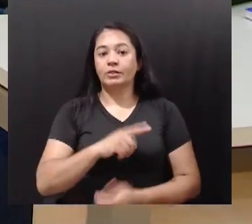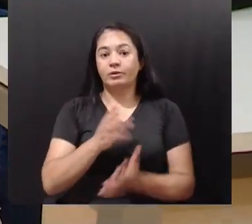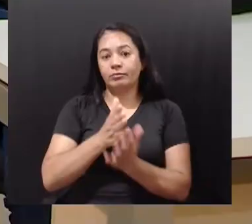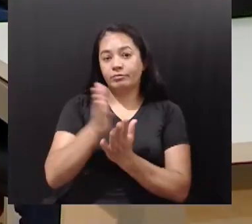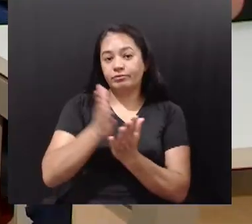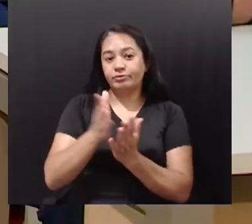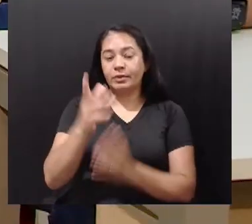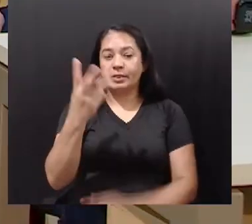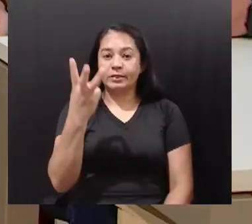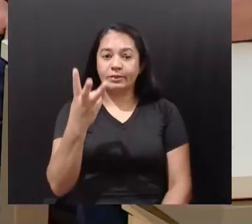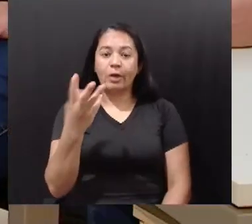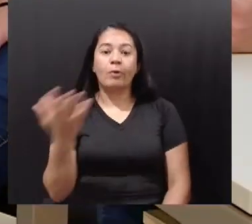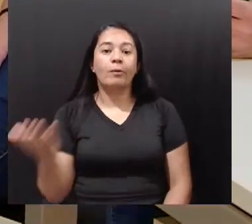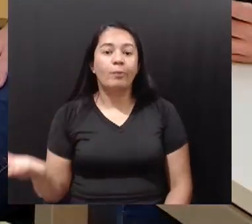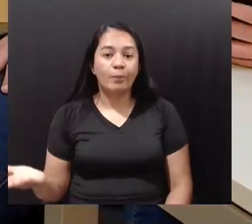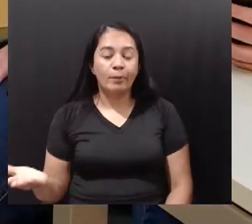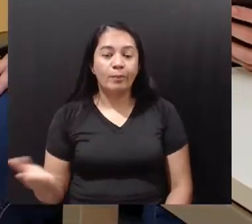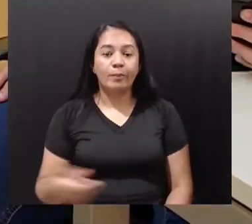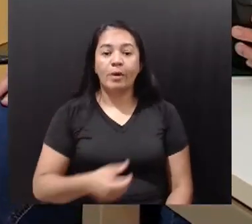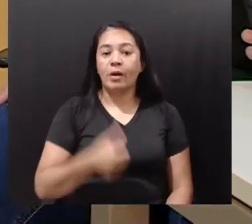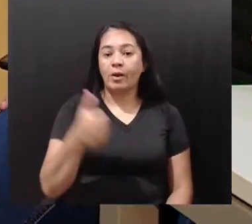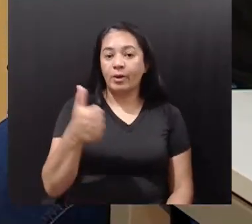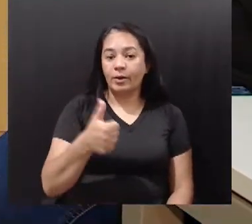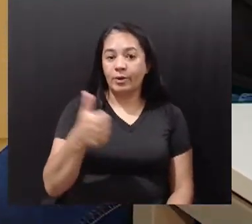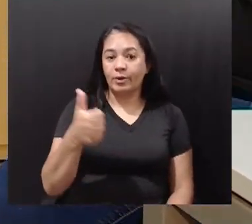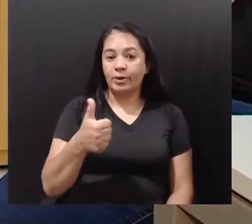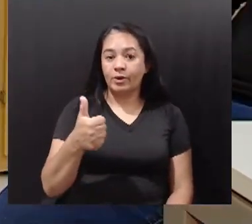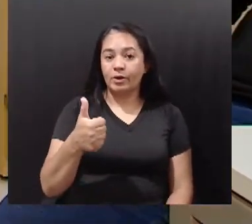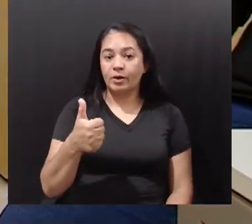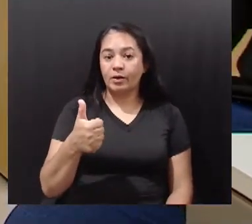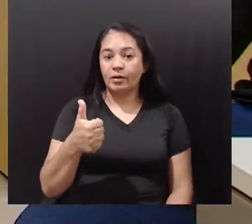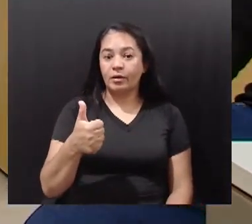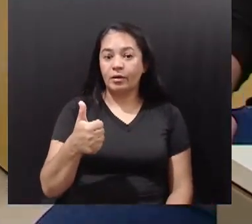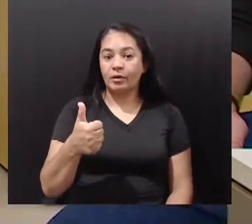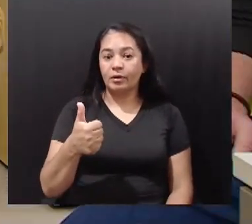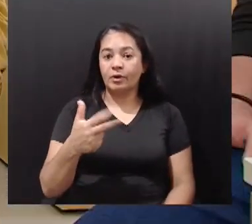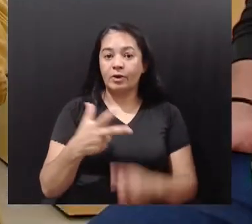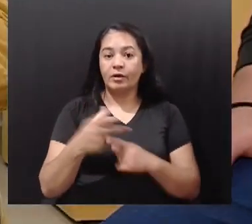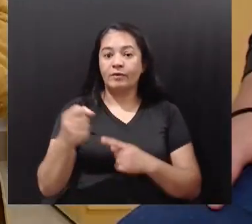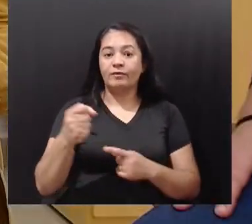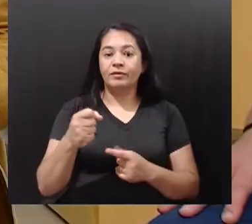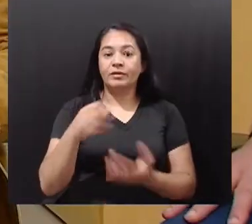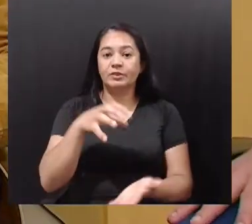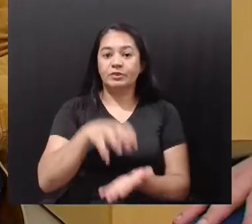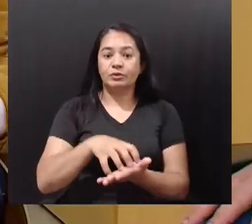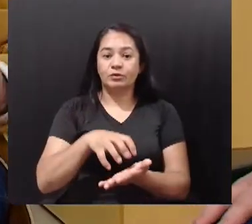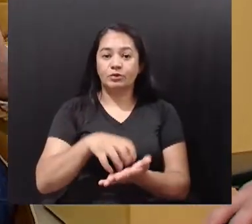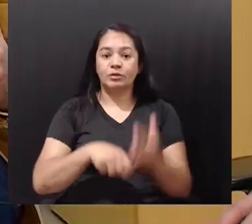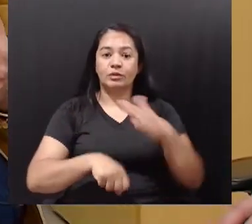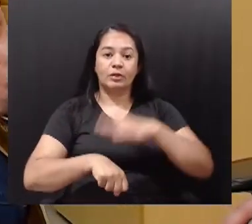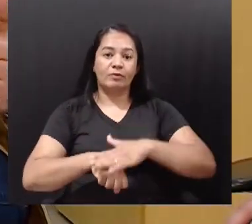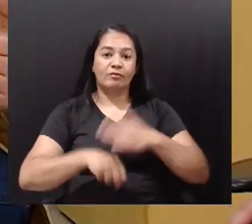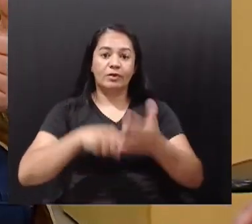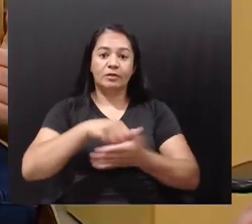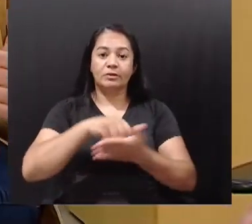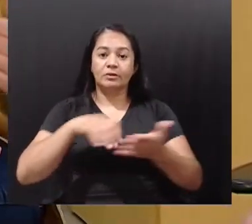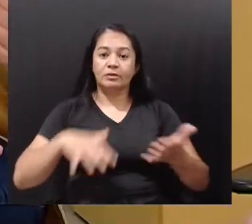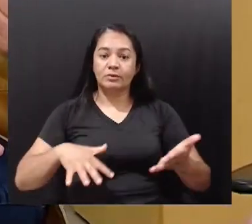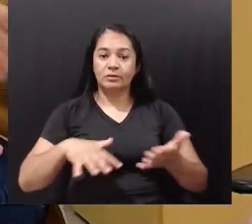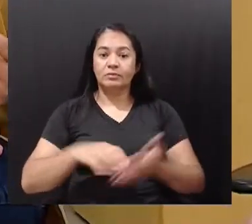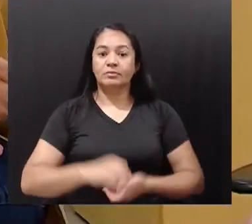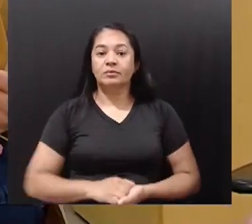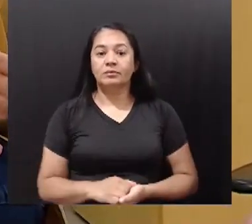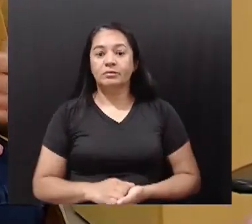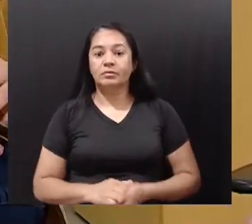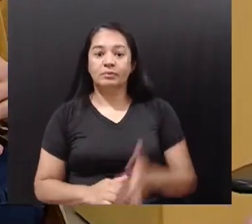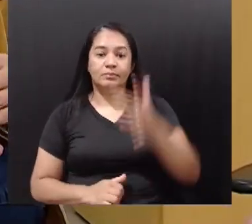são? A primeira linha de defesa é exercida pelo próprio órgão que está realizando a atividade. Eles são as pessoas que estão